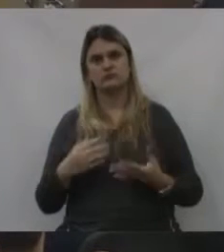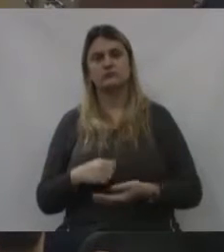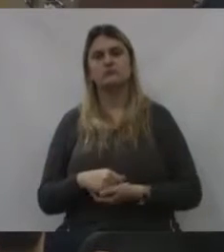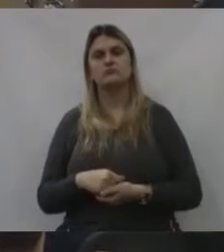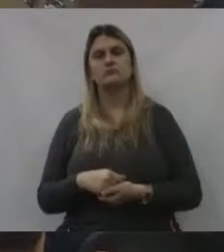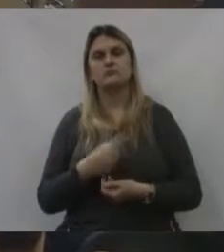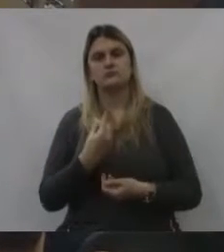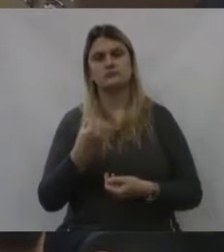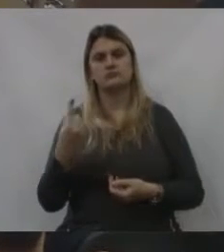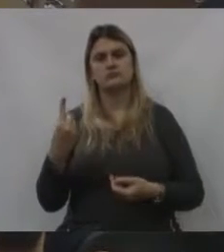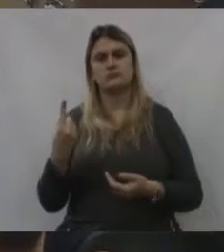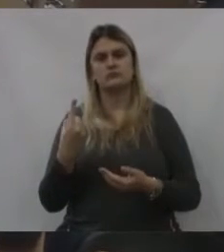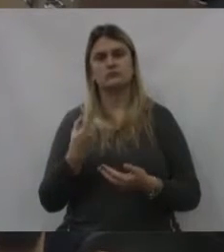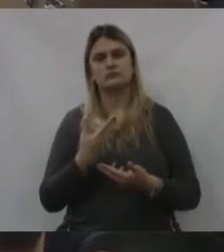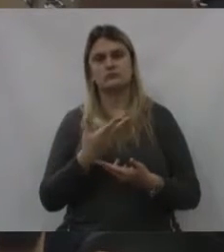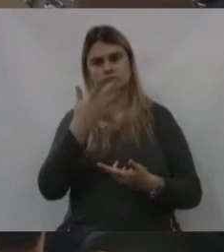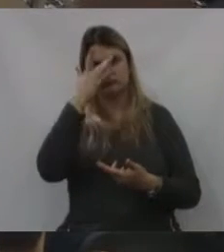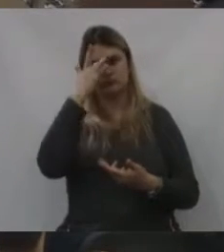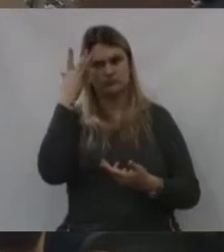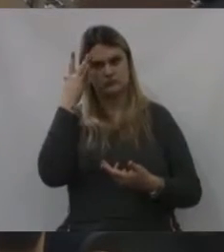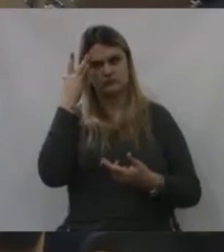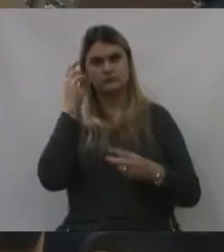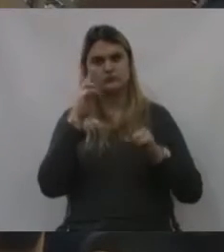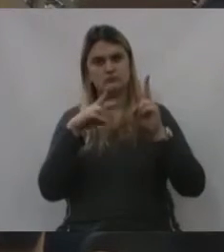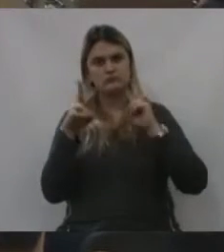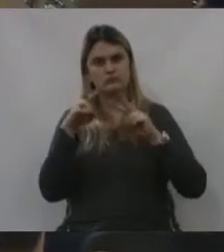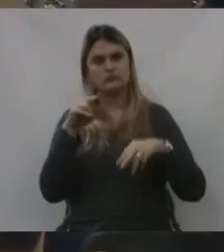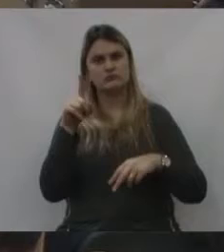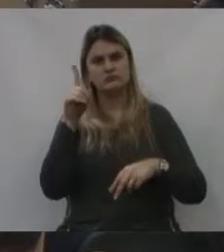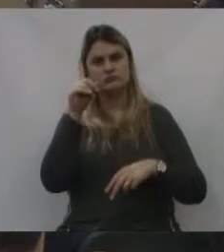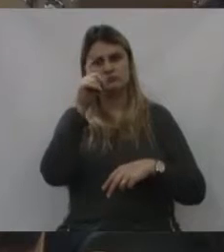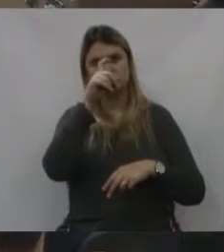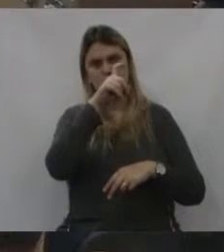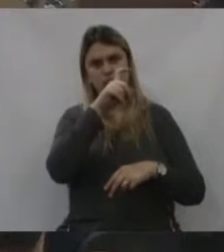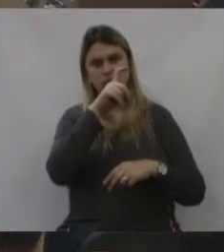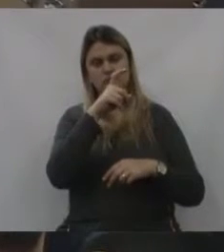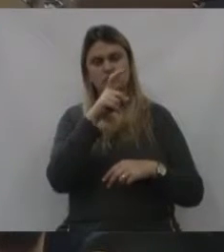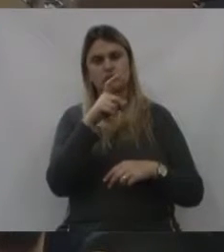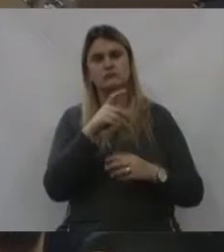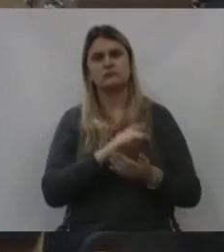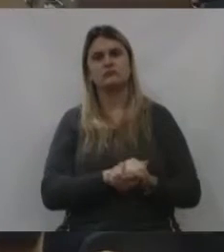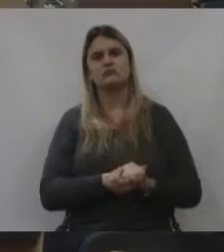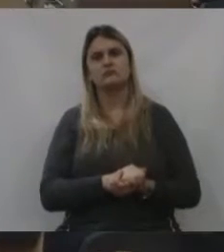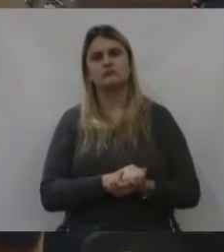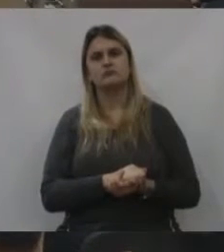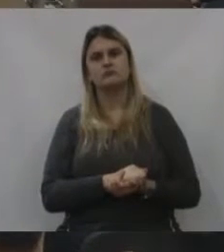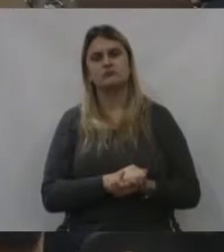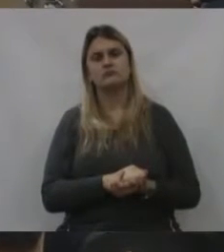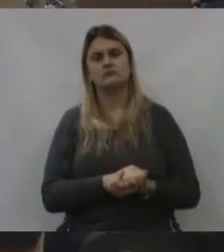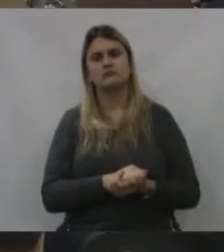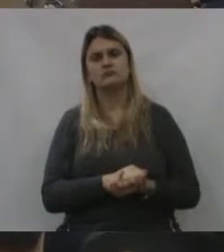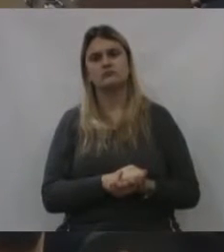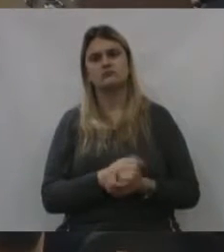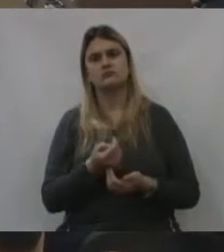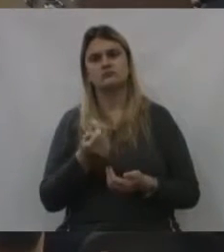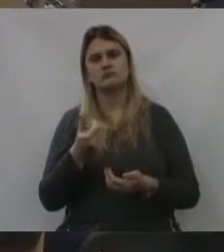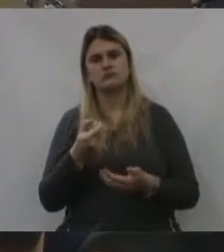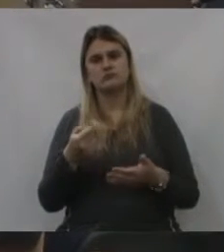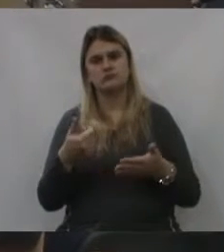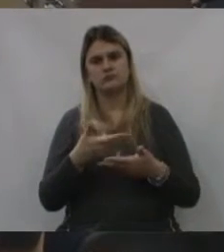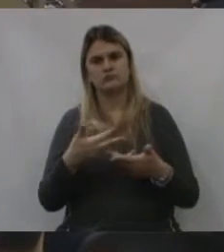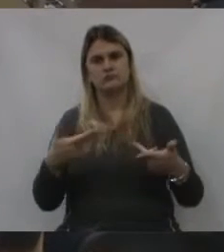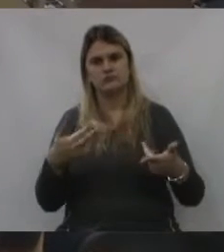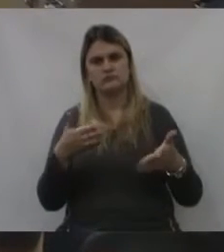expôs de que cada produtor vê a dificuldade de colocar